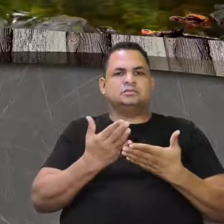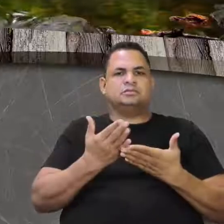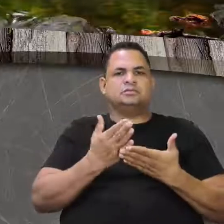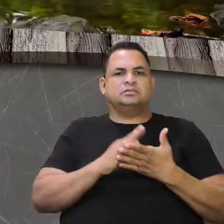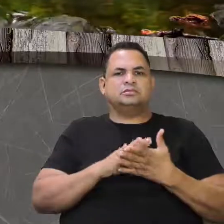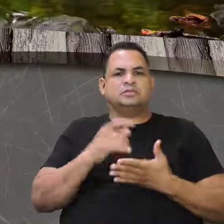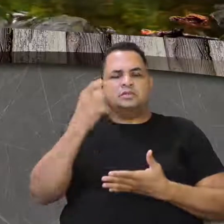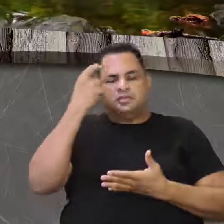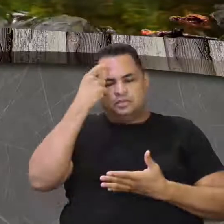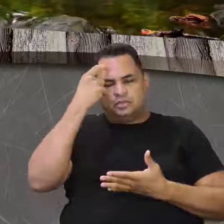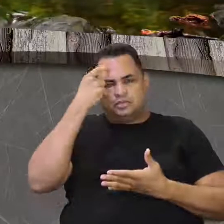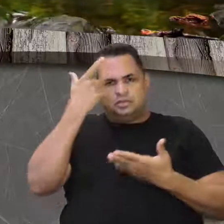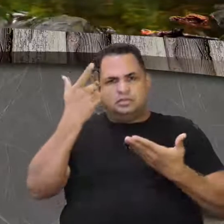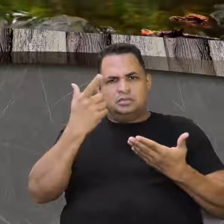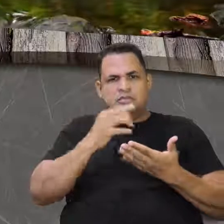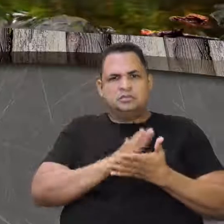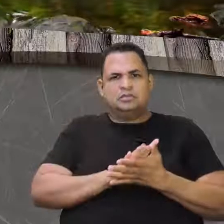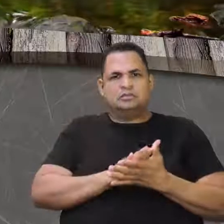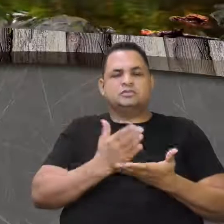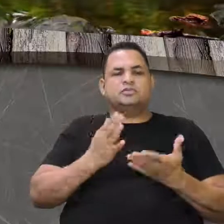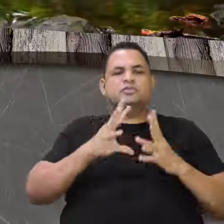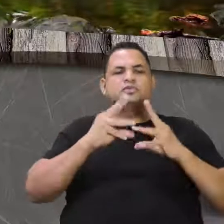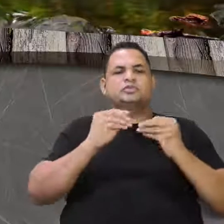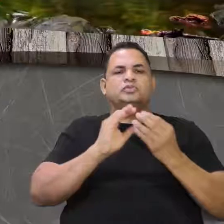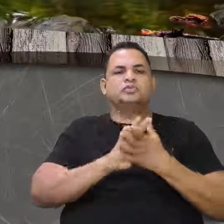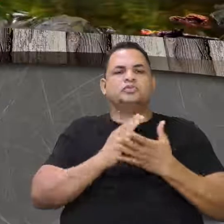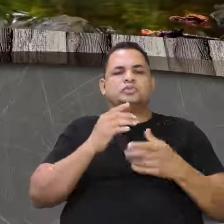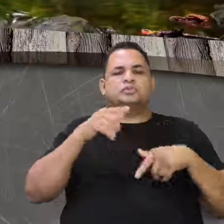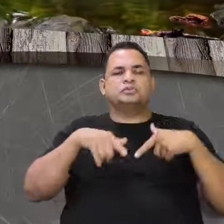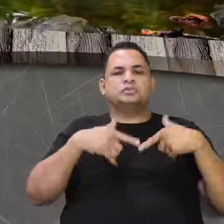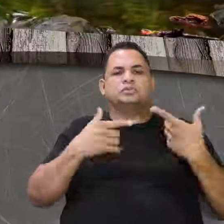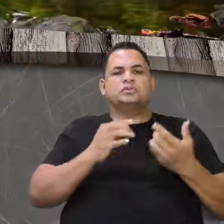uma conscientização maior de todas as nossas